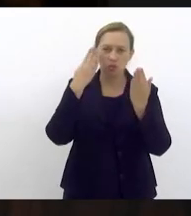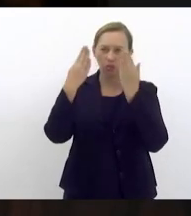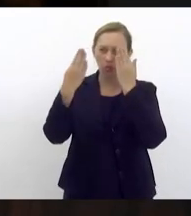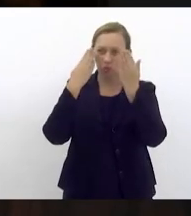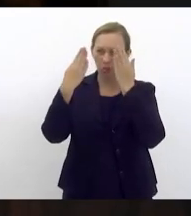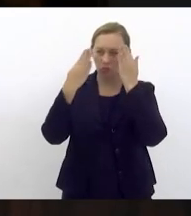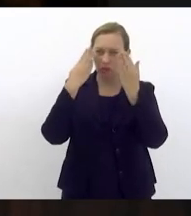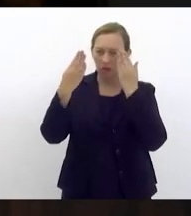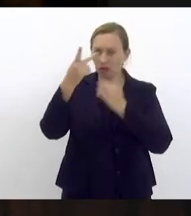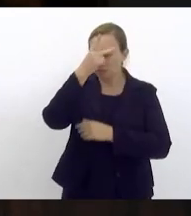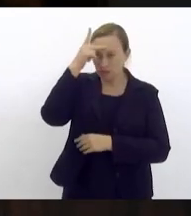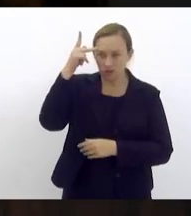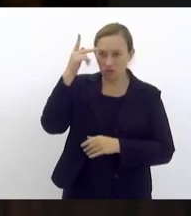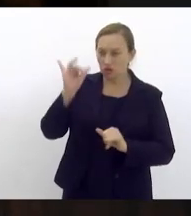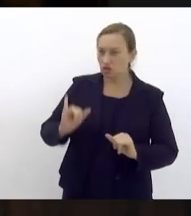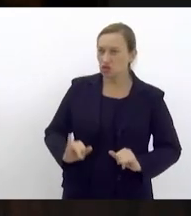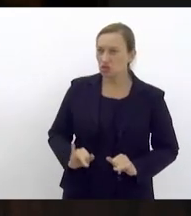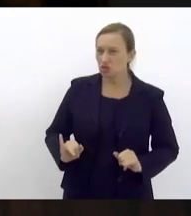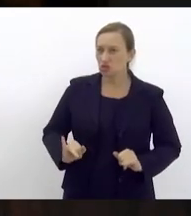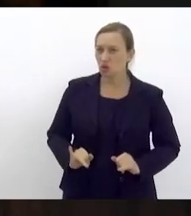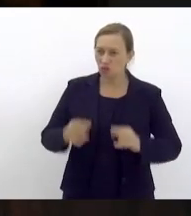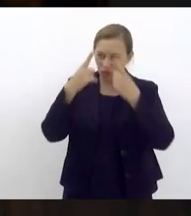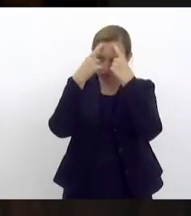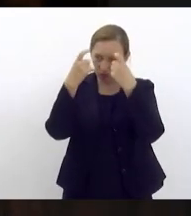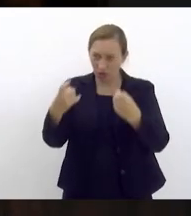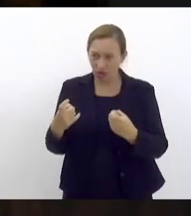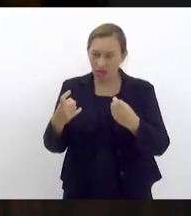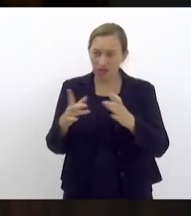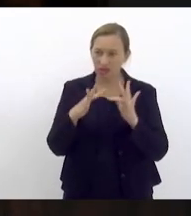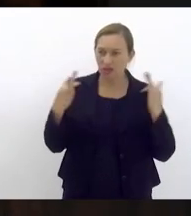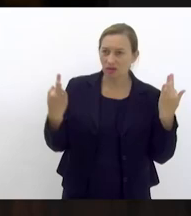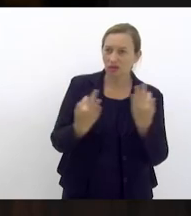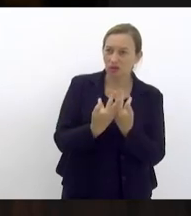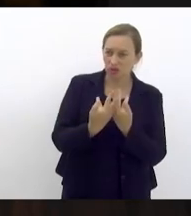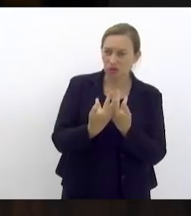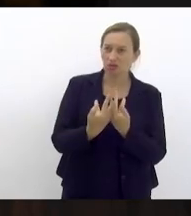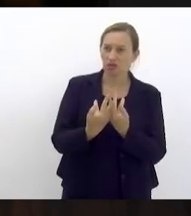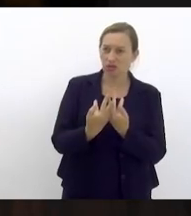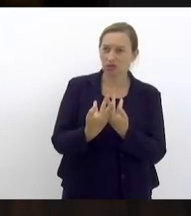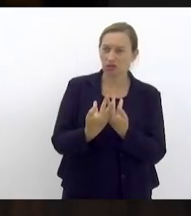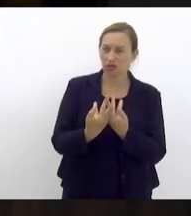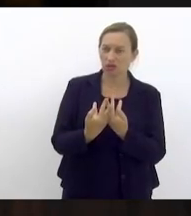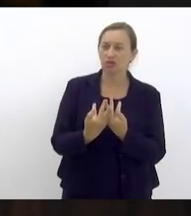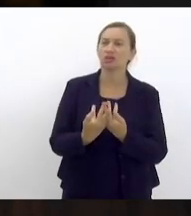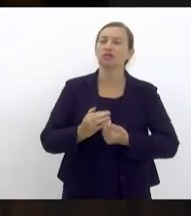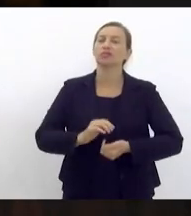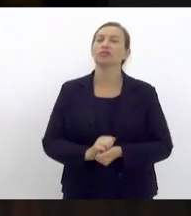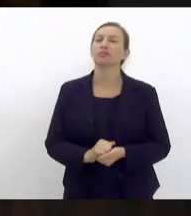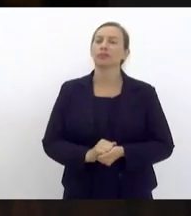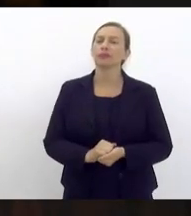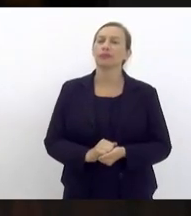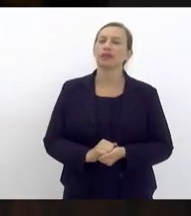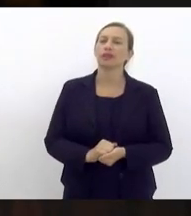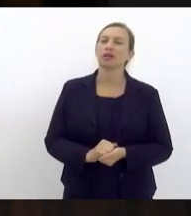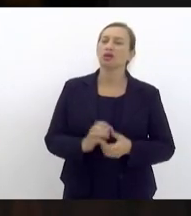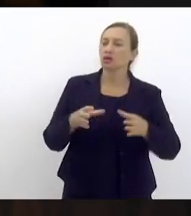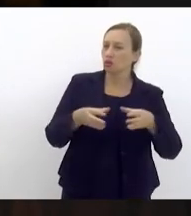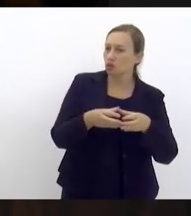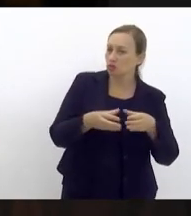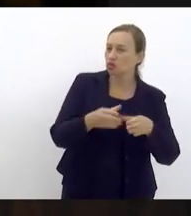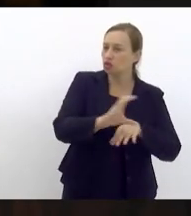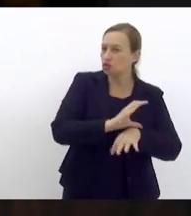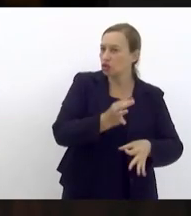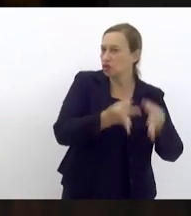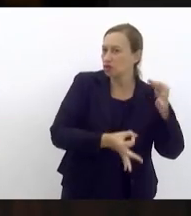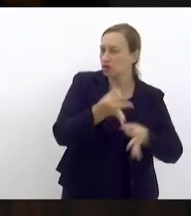de vítimas agressores e da família em ciclos de violência domésticos as comissões de